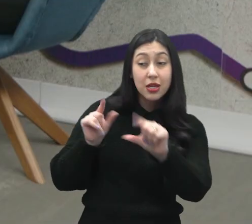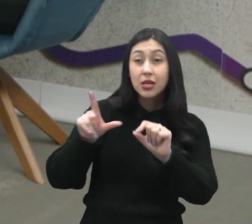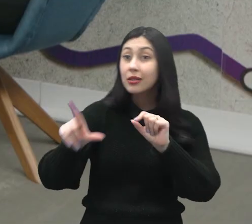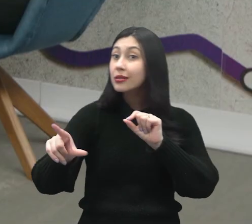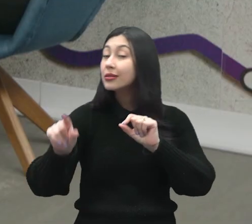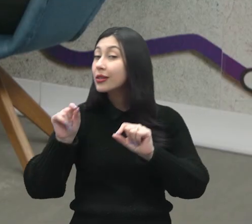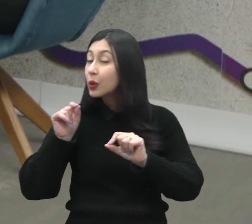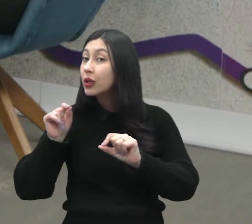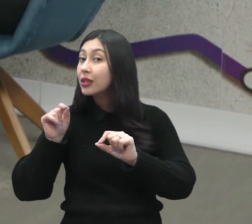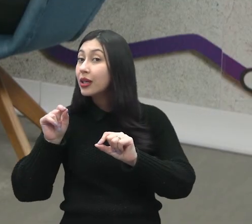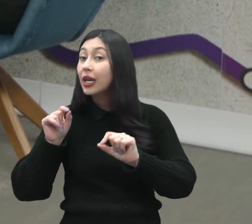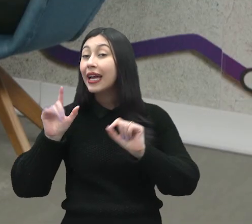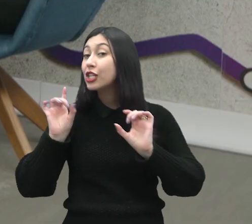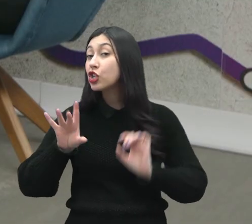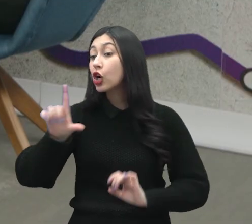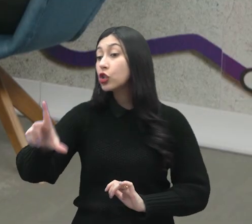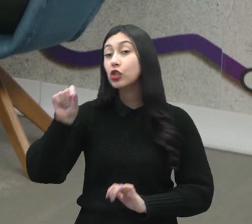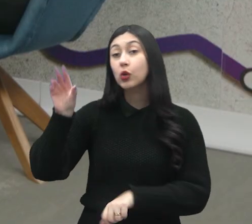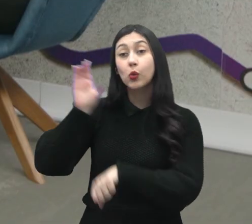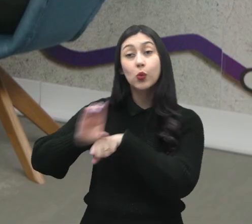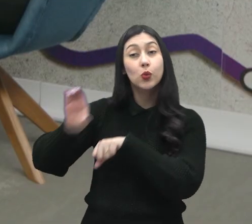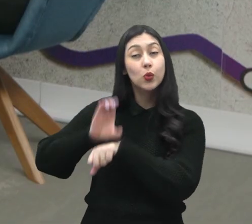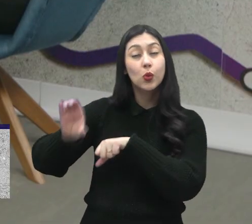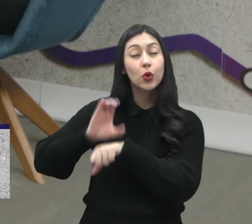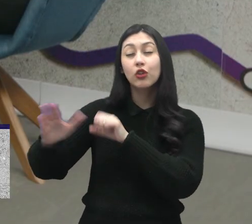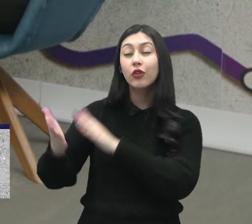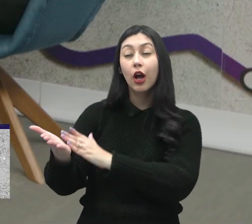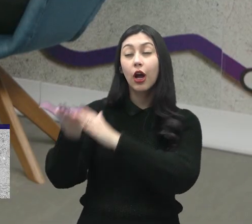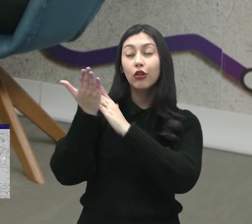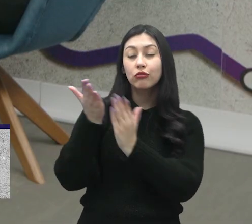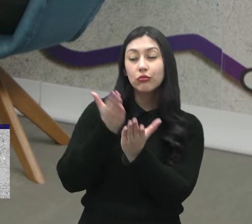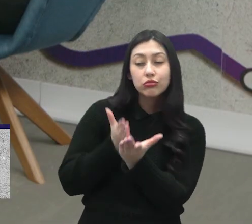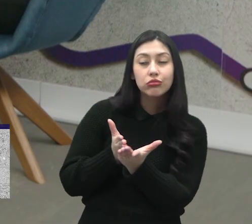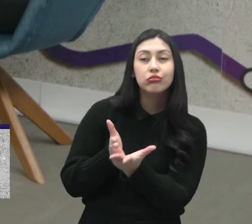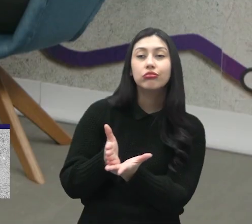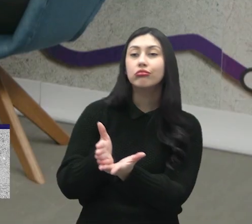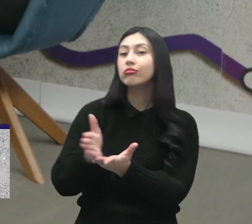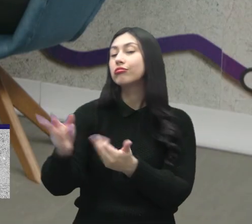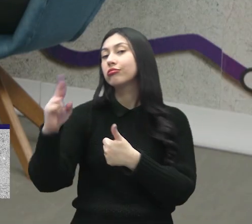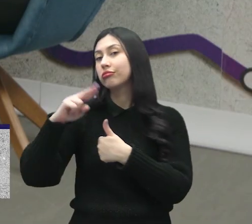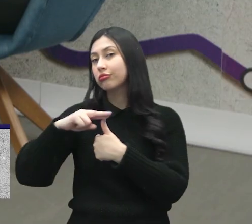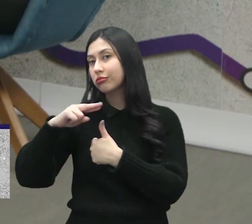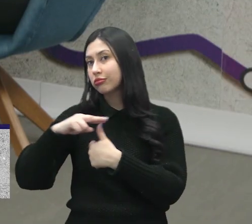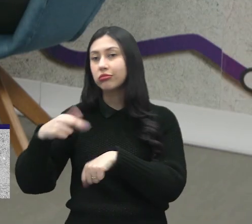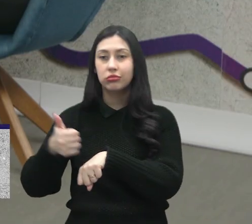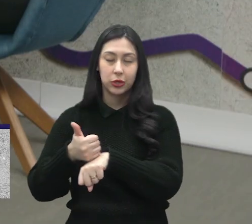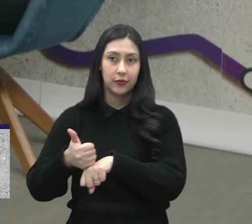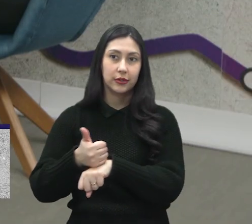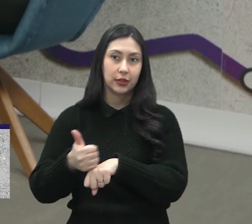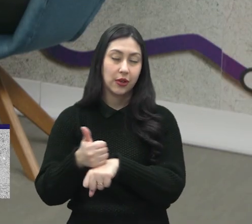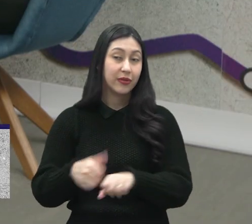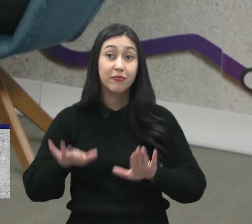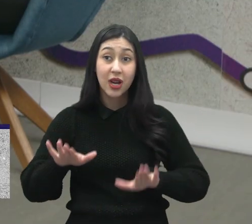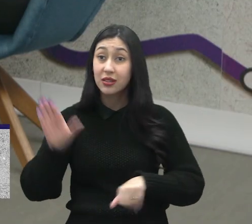é muito mais a escolha de um curso que vai te direcionar futuramente para algum cargo, para alguma profissão.